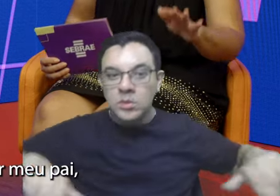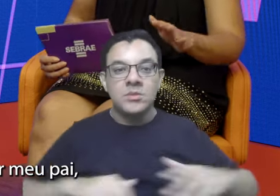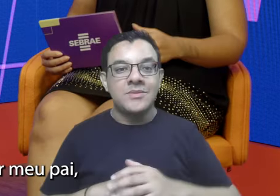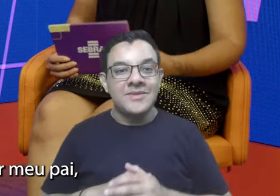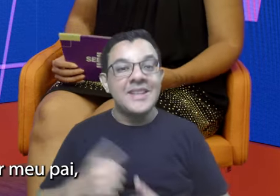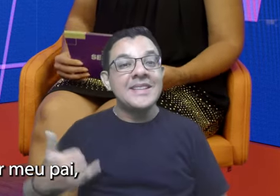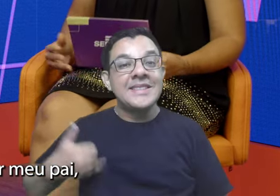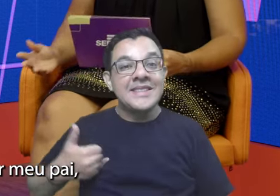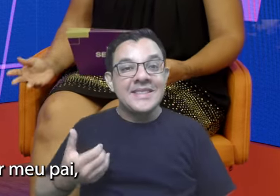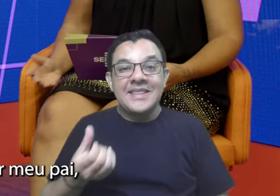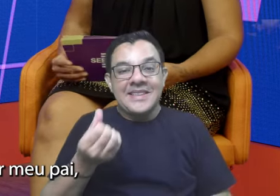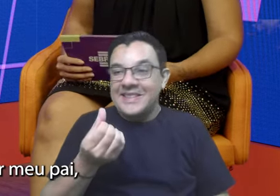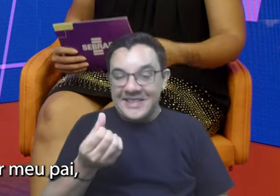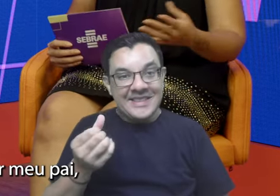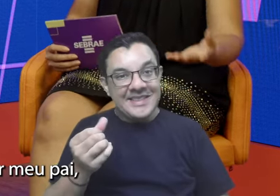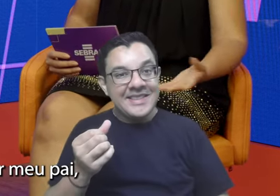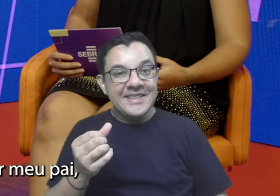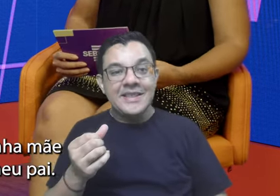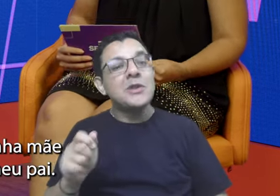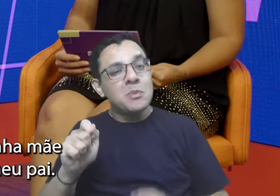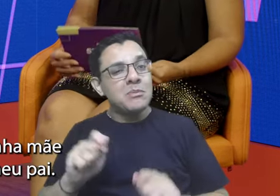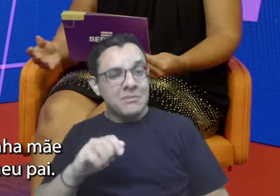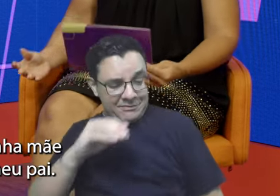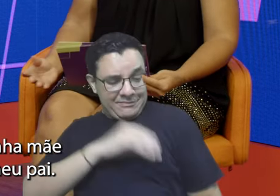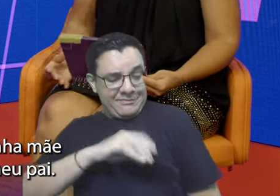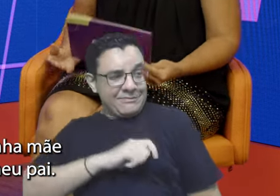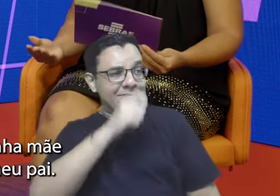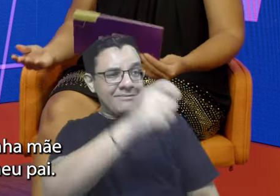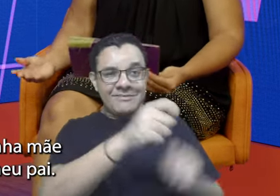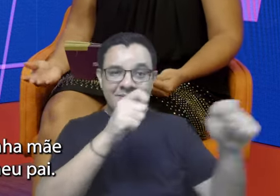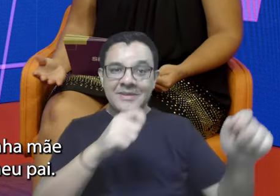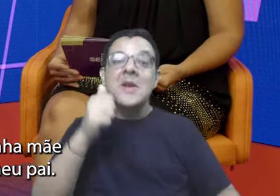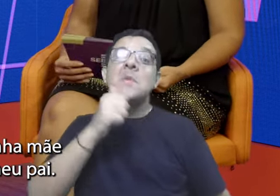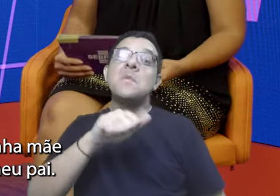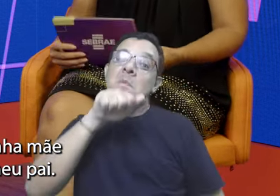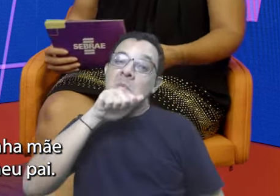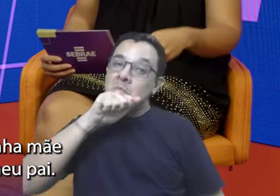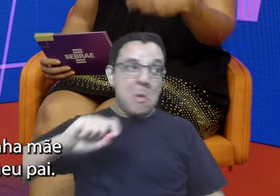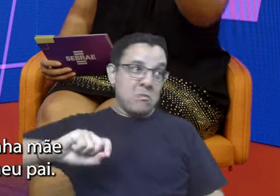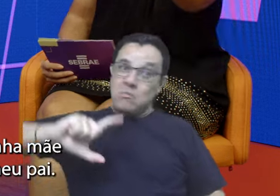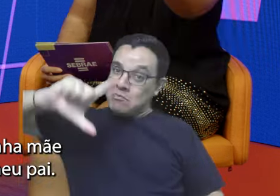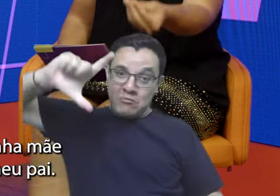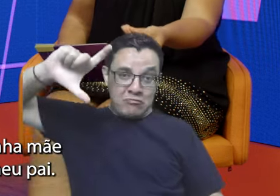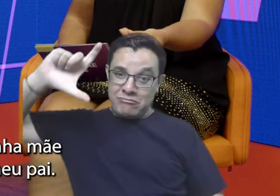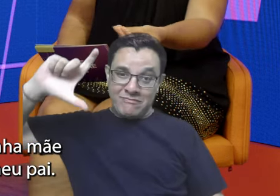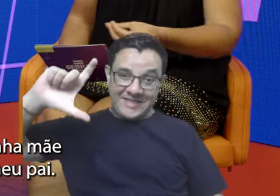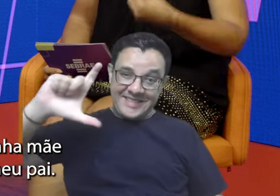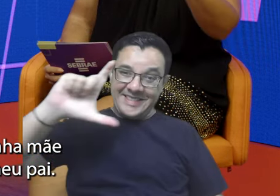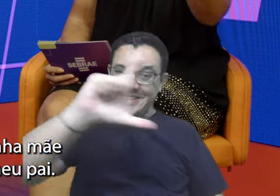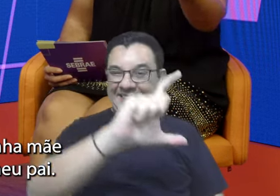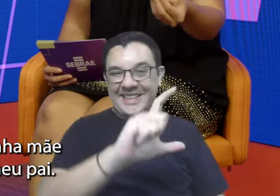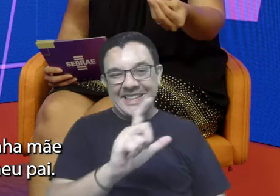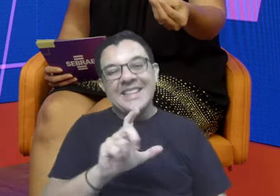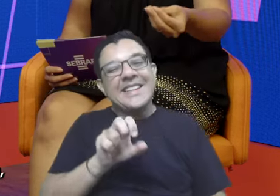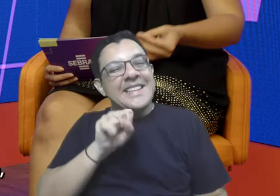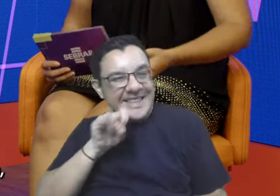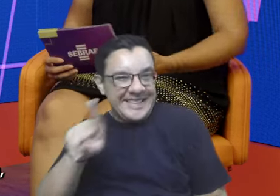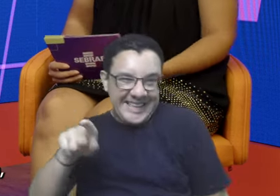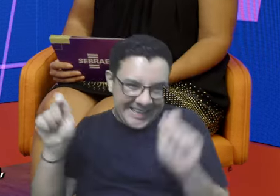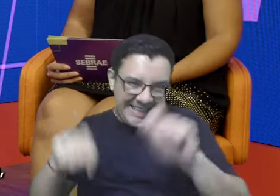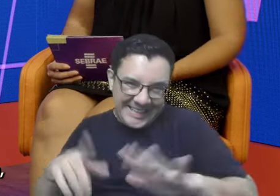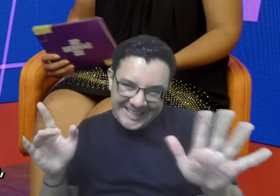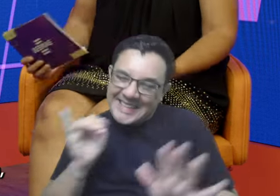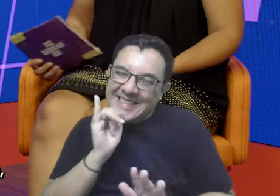com anos remunerar minha mãe remunerar meu pai com certeza ela remunerar minha mãe com muito mais dinheiro do que o meu